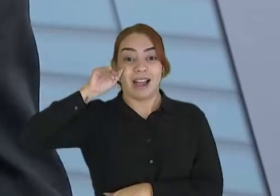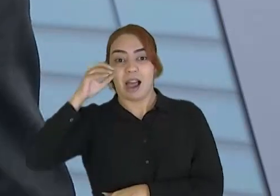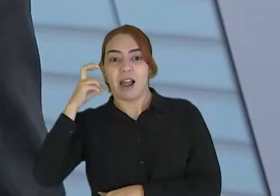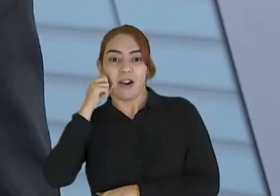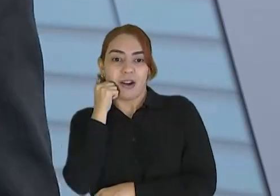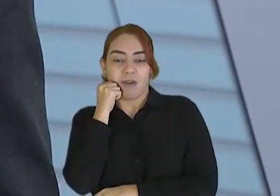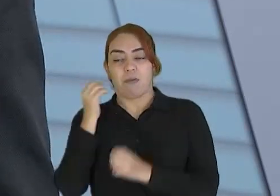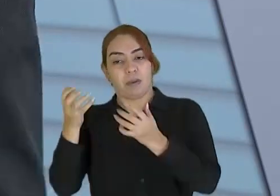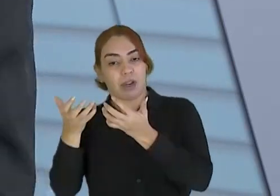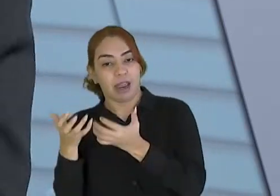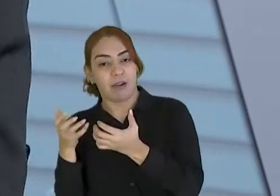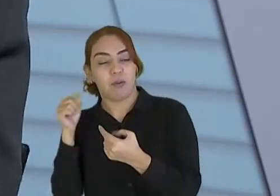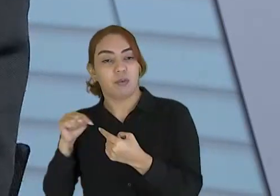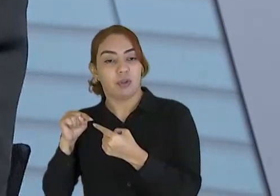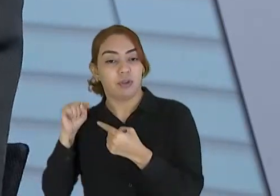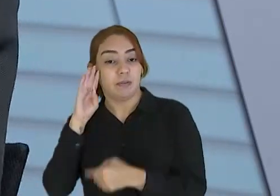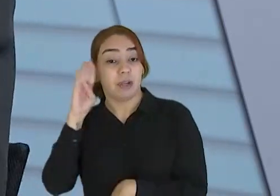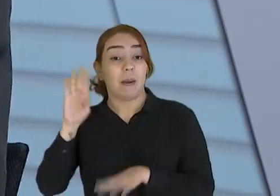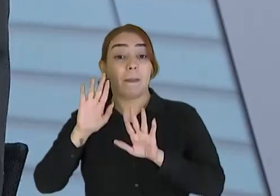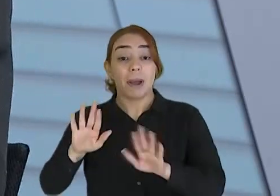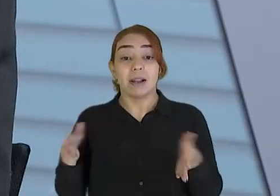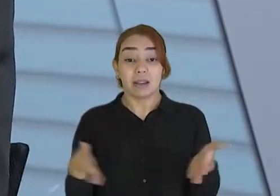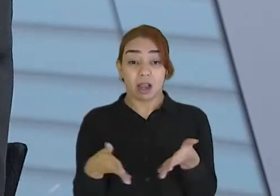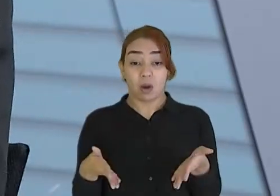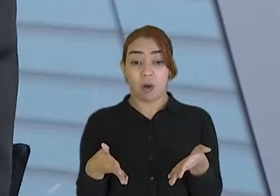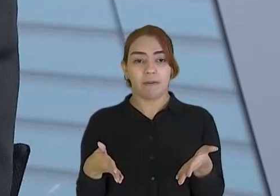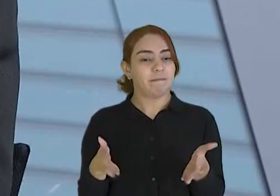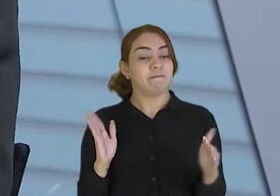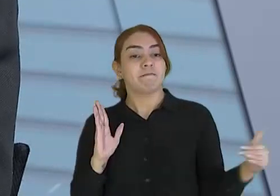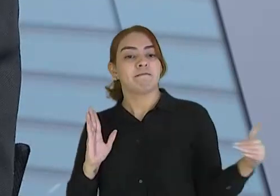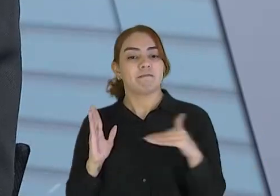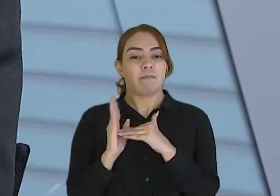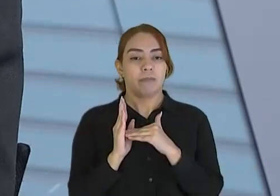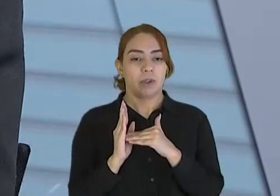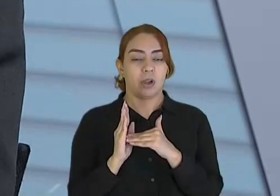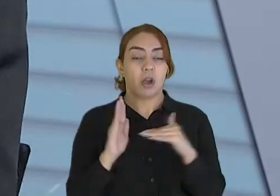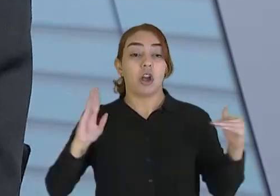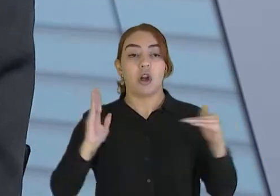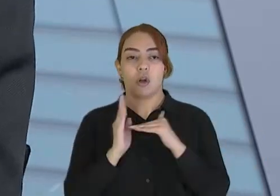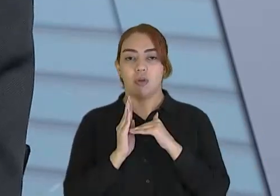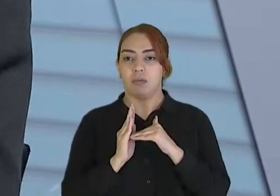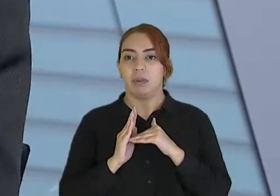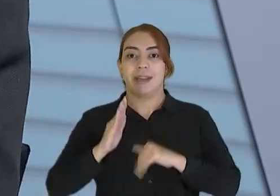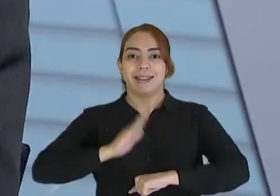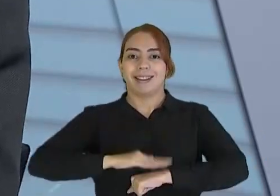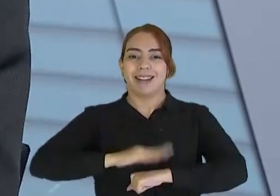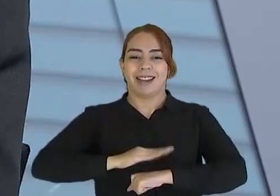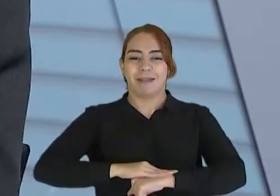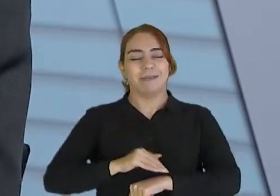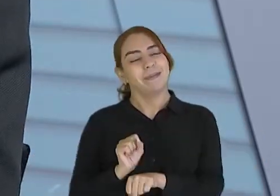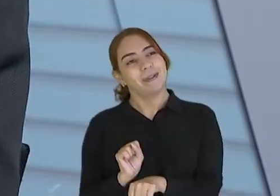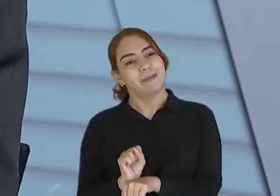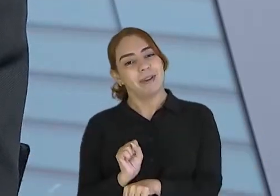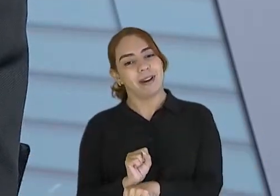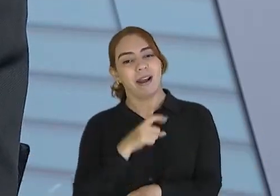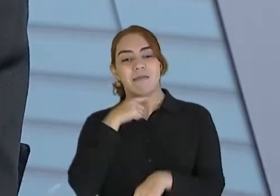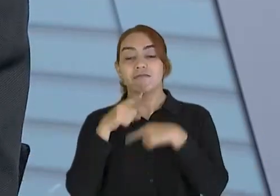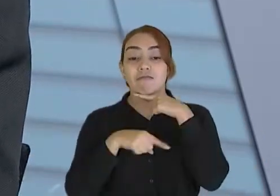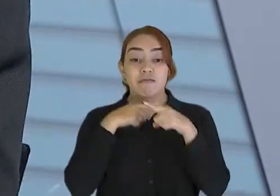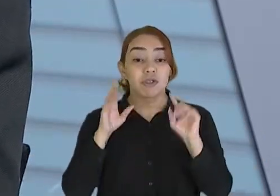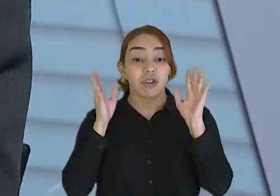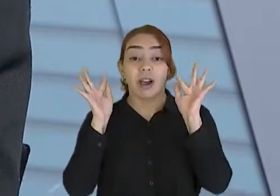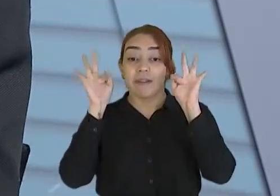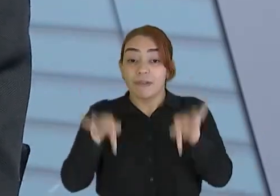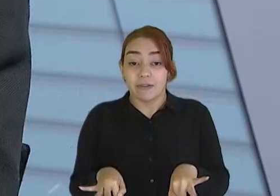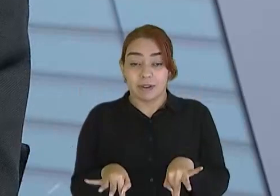enfim. Mas nós estamos chegando no limiar, né, professor? Não tem mais escapatória. Nós não estamos dando tempo para